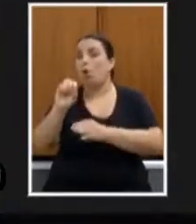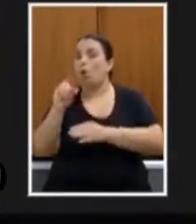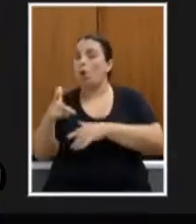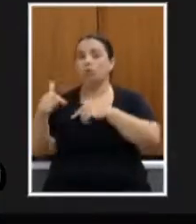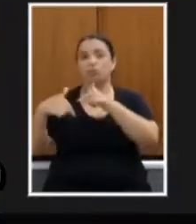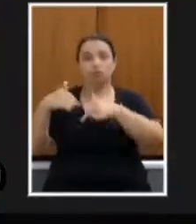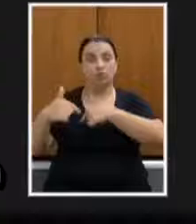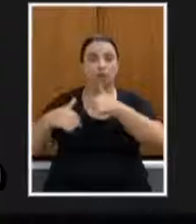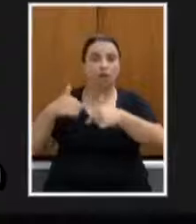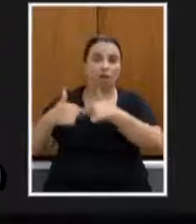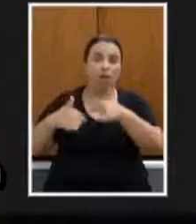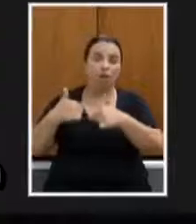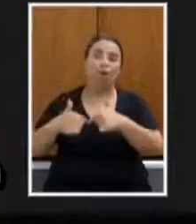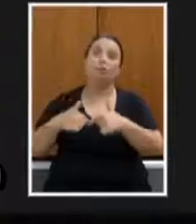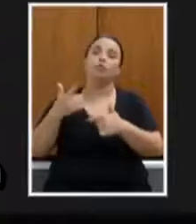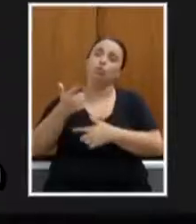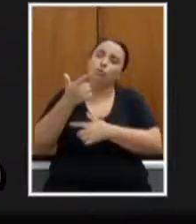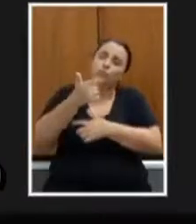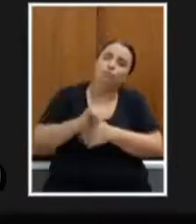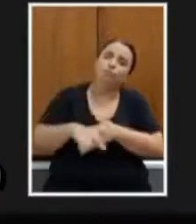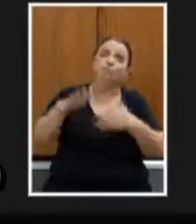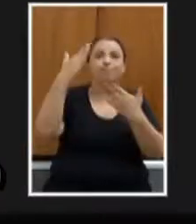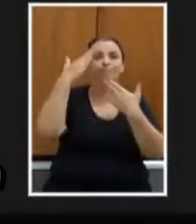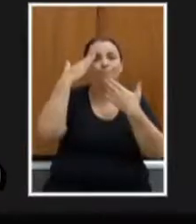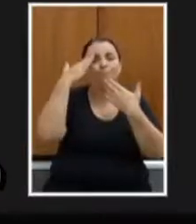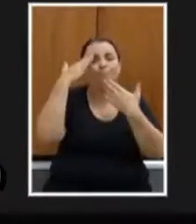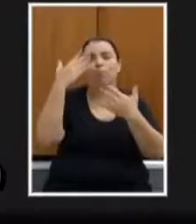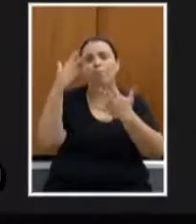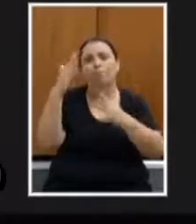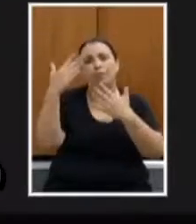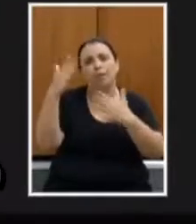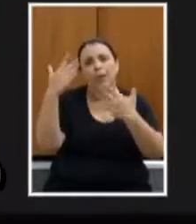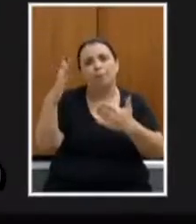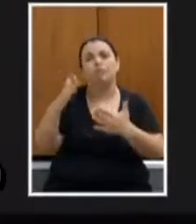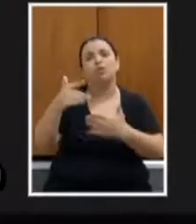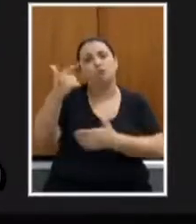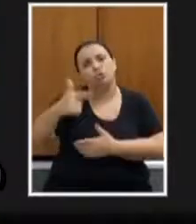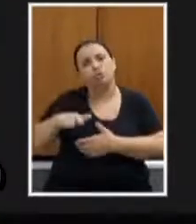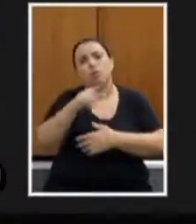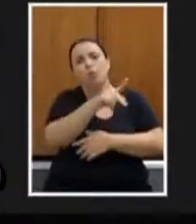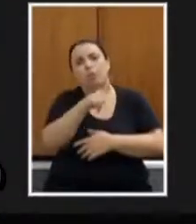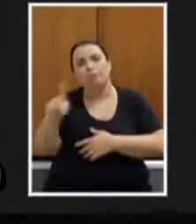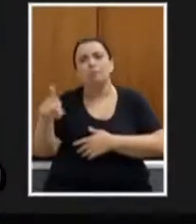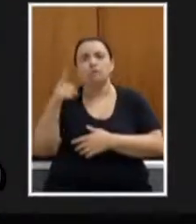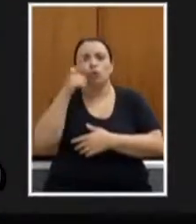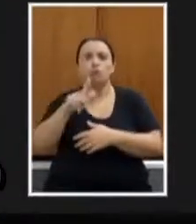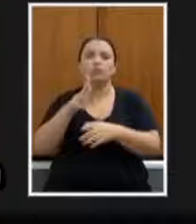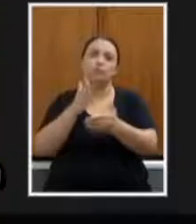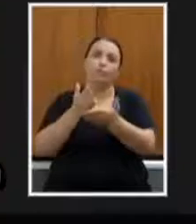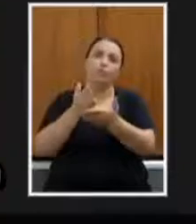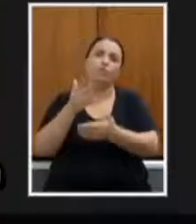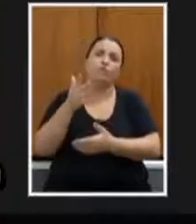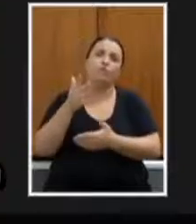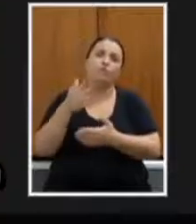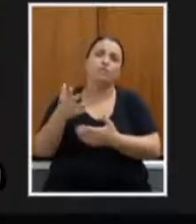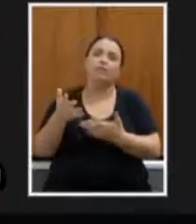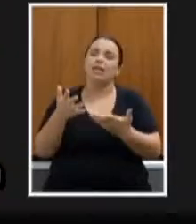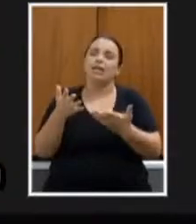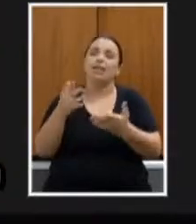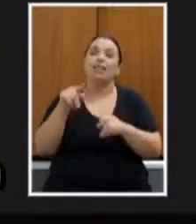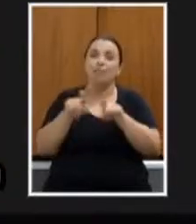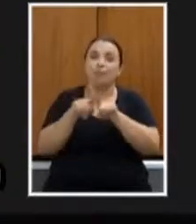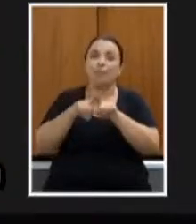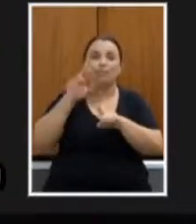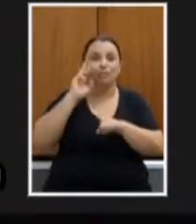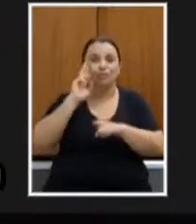serviço. Então, mais uma vez, parabéns pela reeleição. Quero que você dê um abraço à nossa mesa diretora reeleita aí mais uma